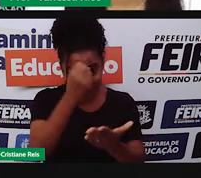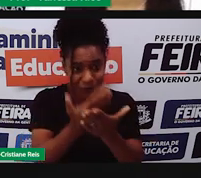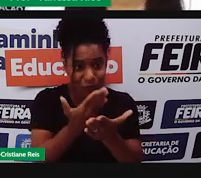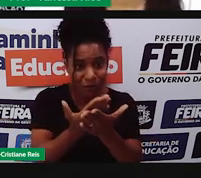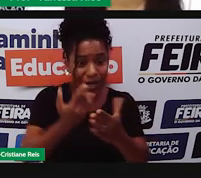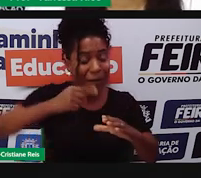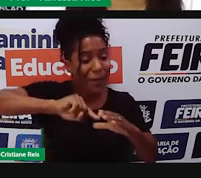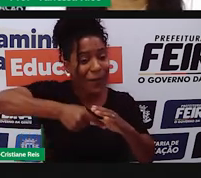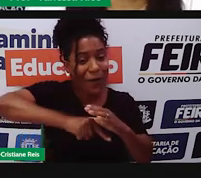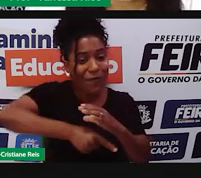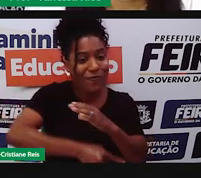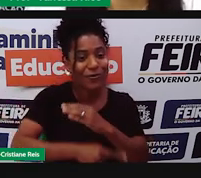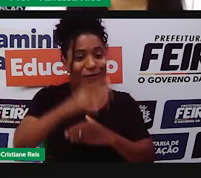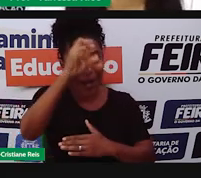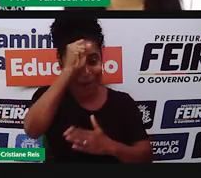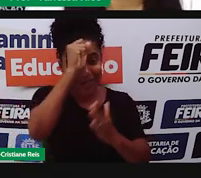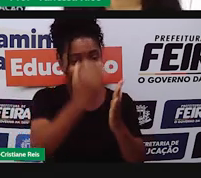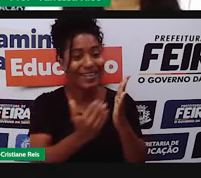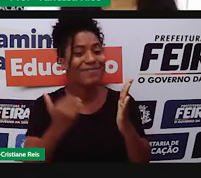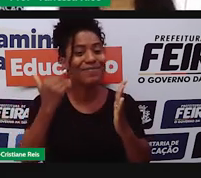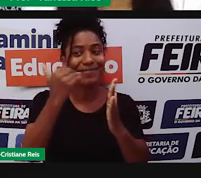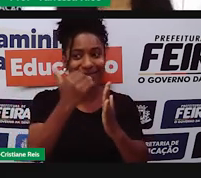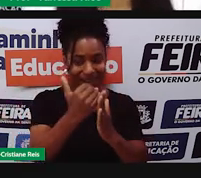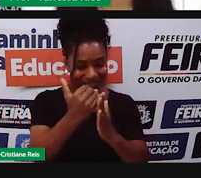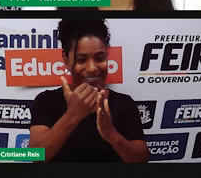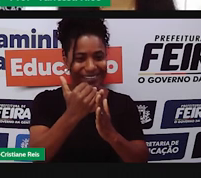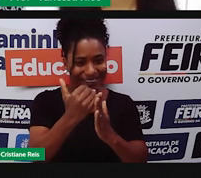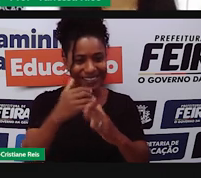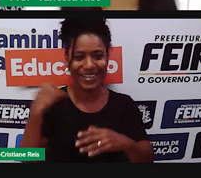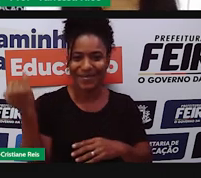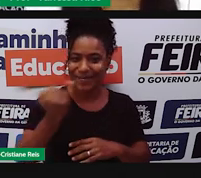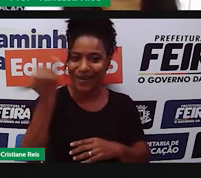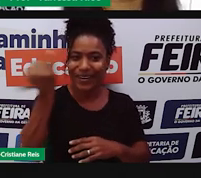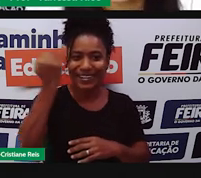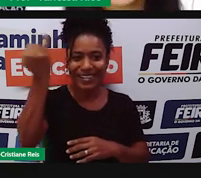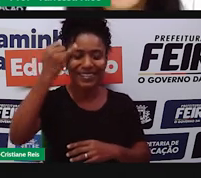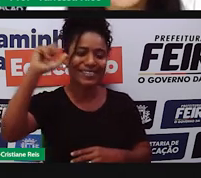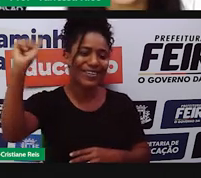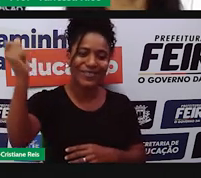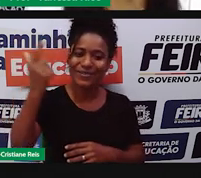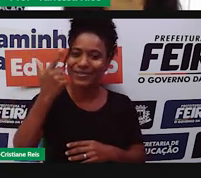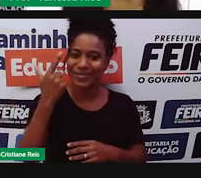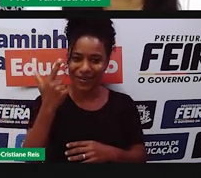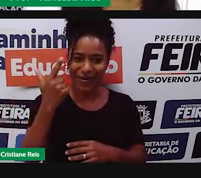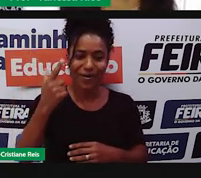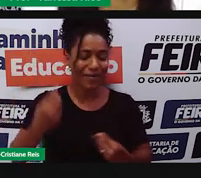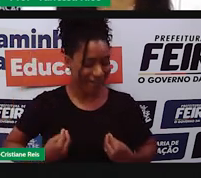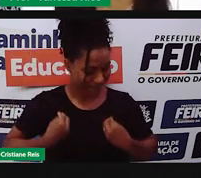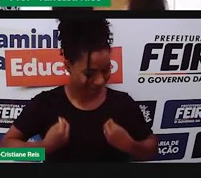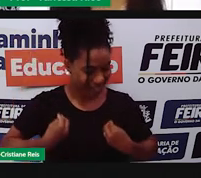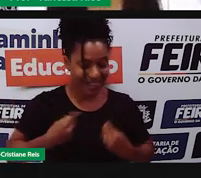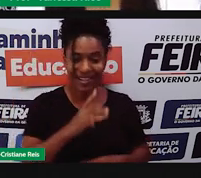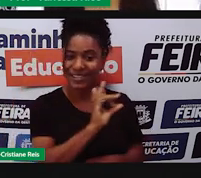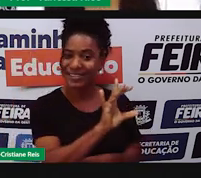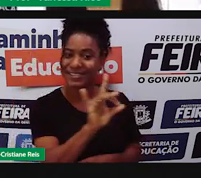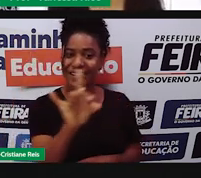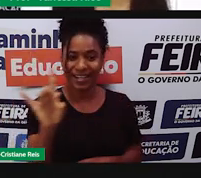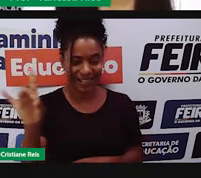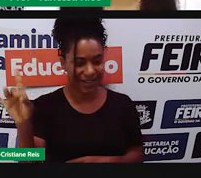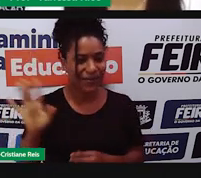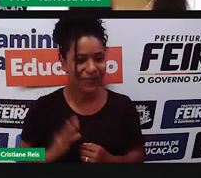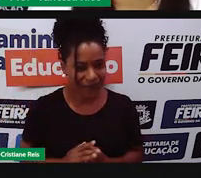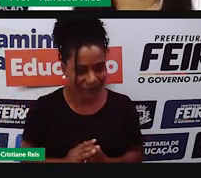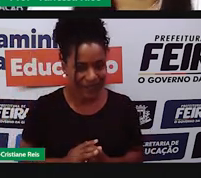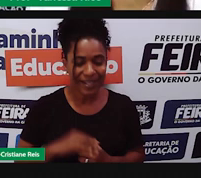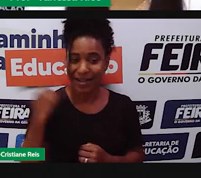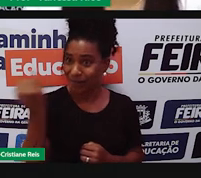mais, ênfase aí a importância do Sol para o ser humano. Ele é importante para o planeta,